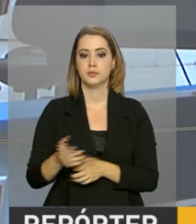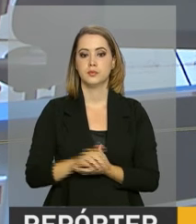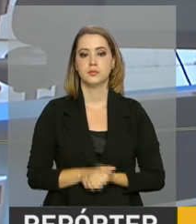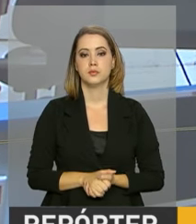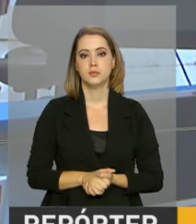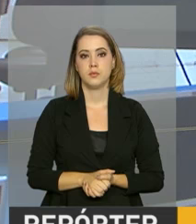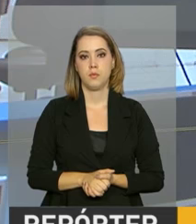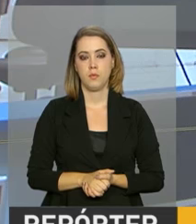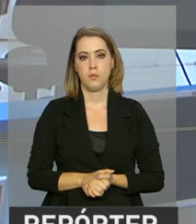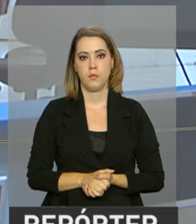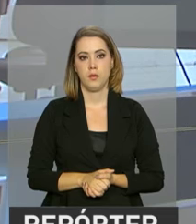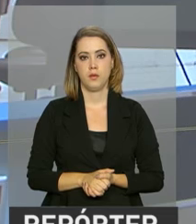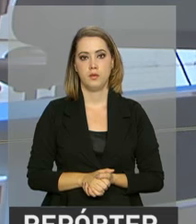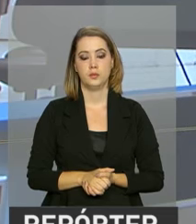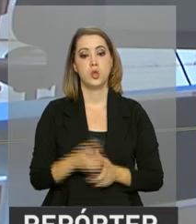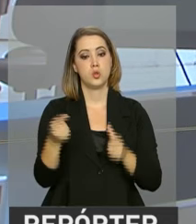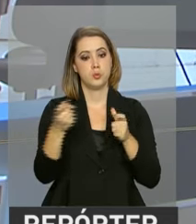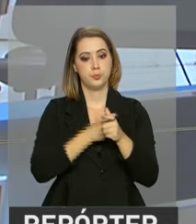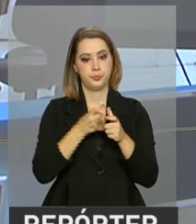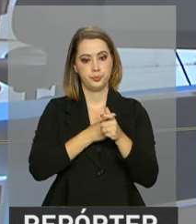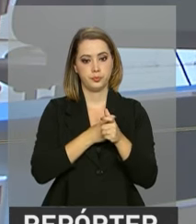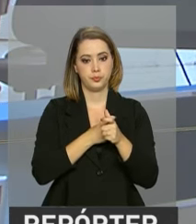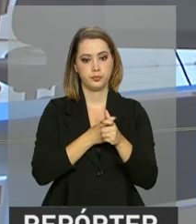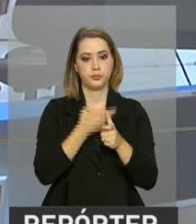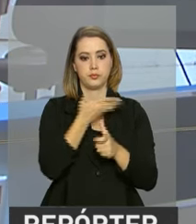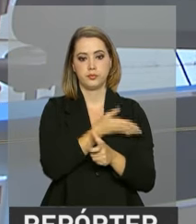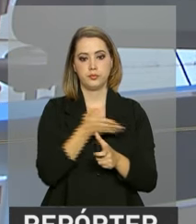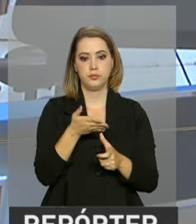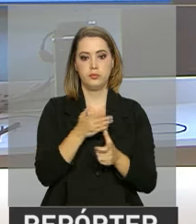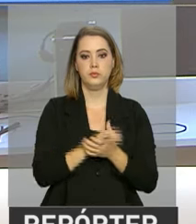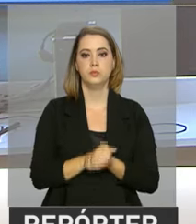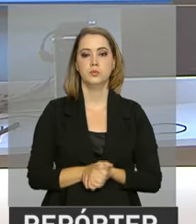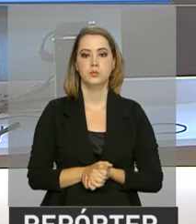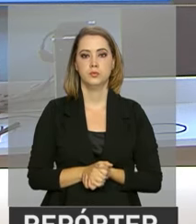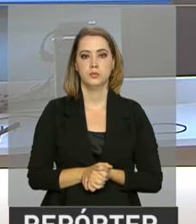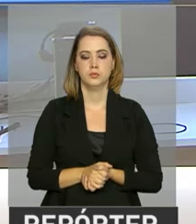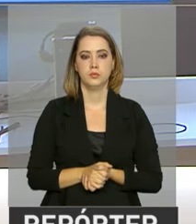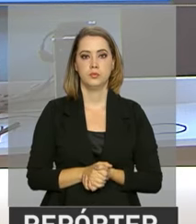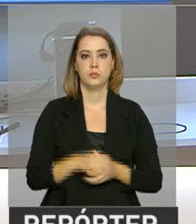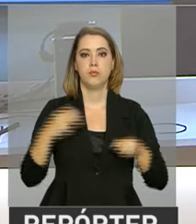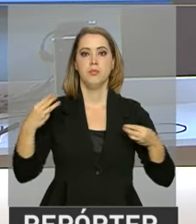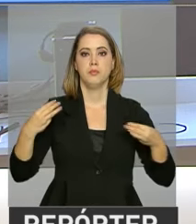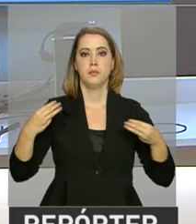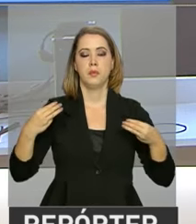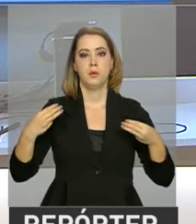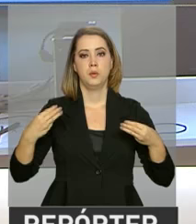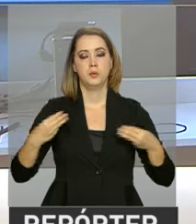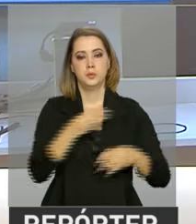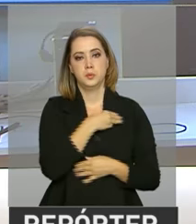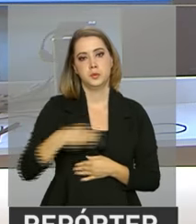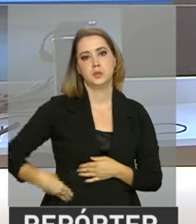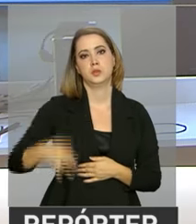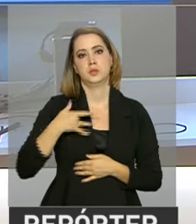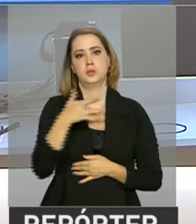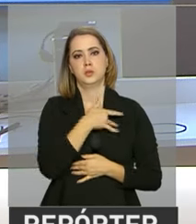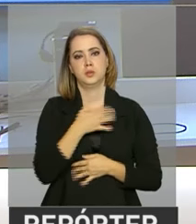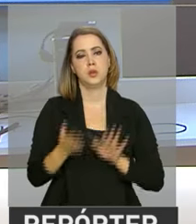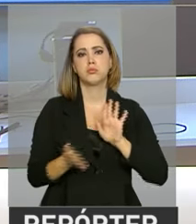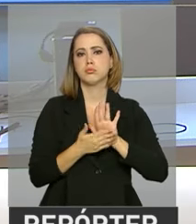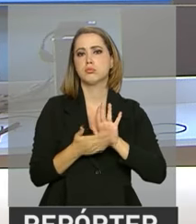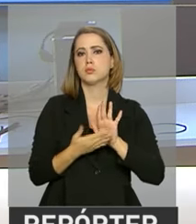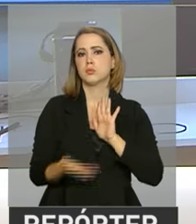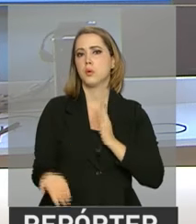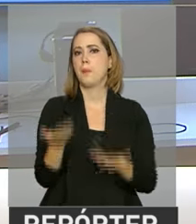www.bb.com.br na aba renegociação de dívidas o ministro da saúde Ricardo Barros Apresentou um balanço da